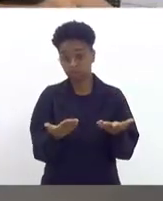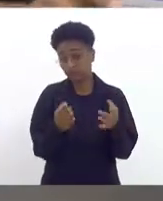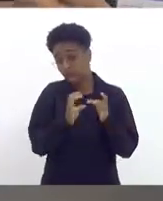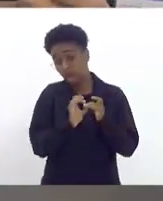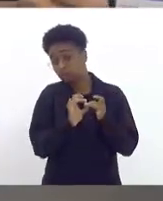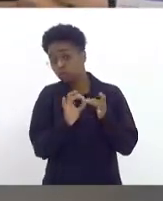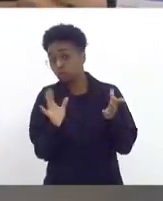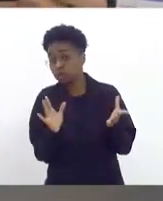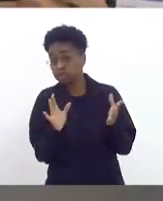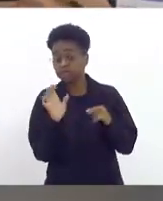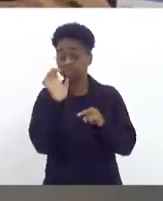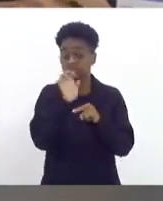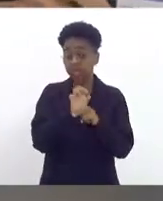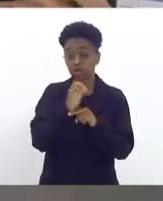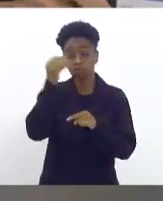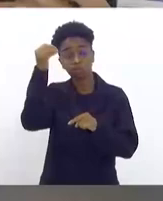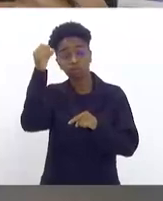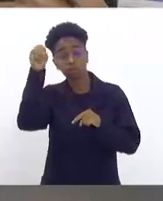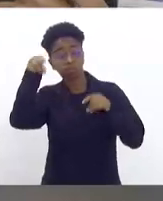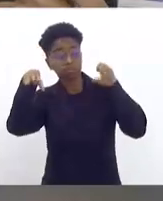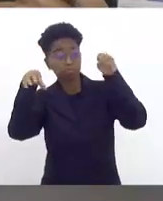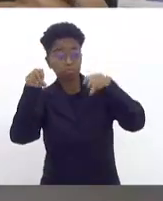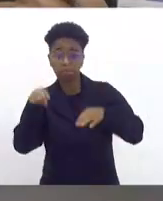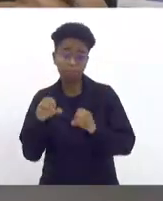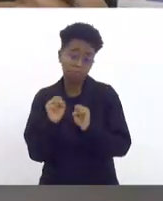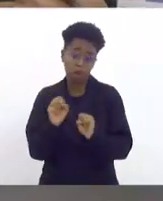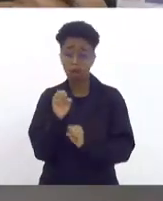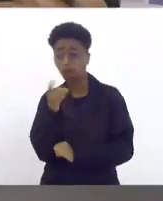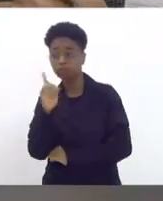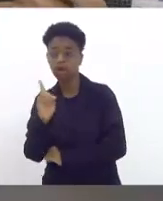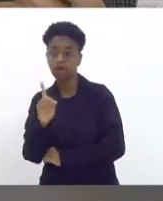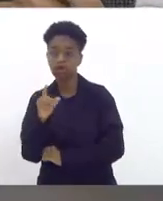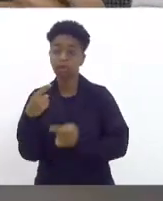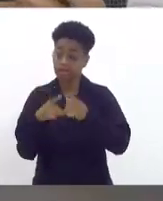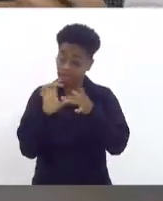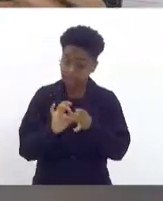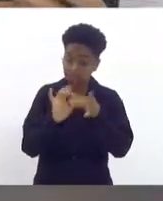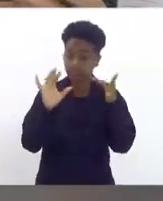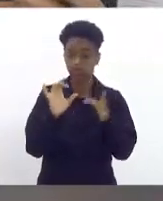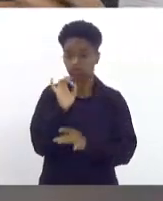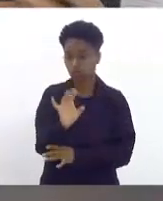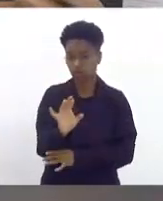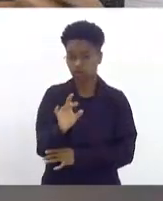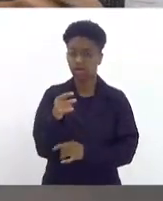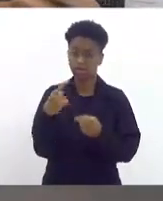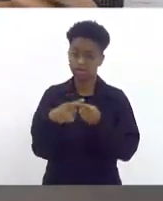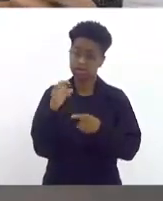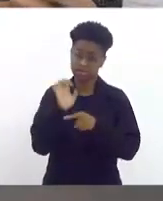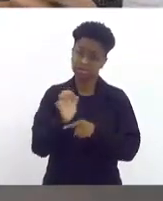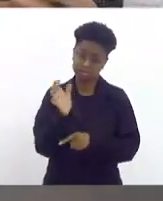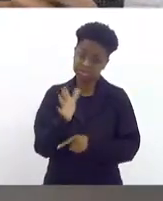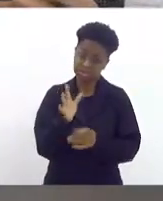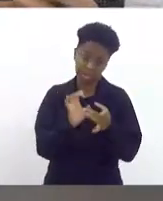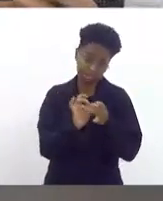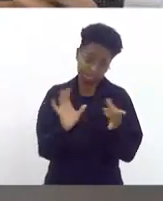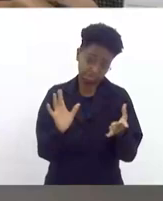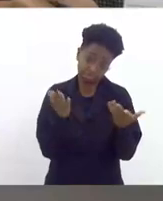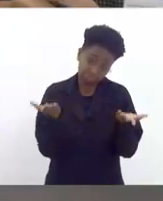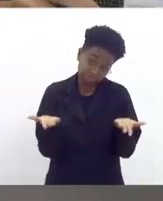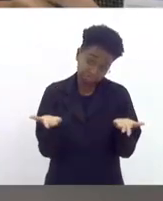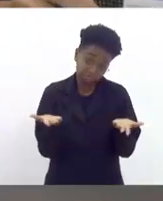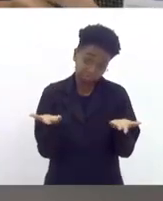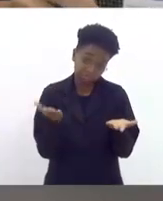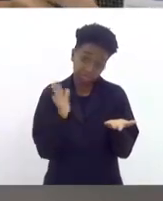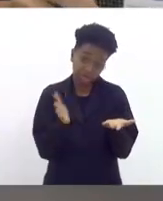o estado é iluminar pode iluminar não tô autorizado cá para nós o estado já tá autorizado a isso é uma política